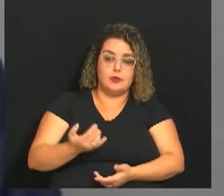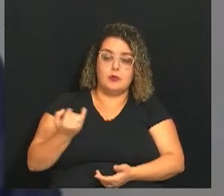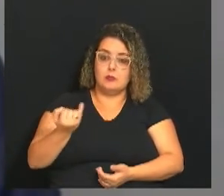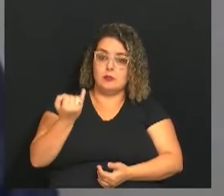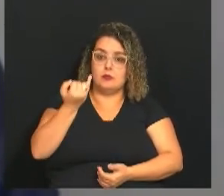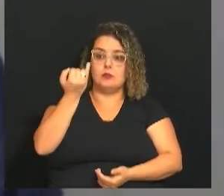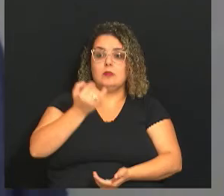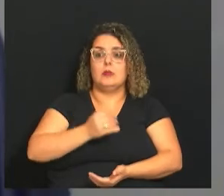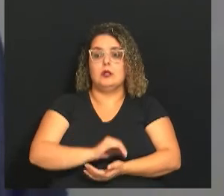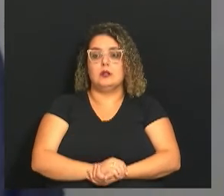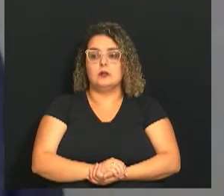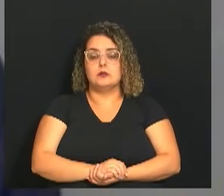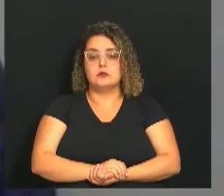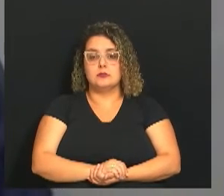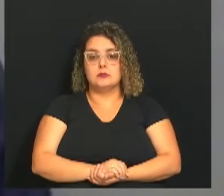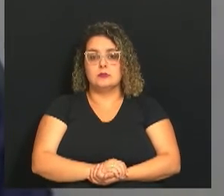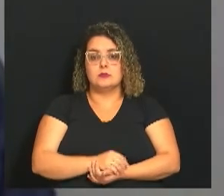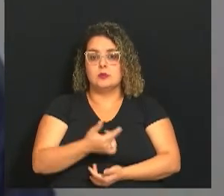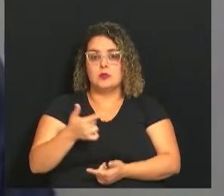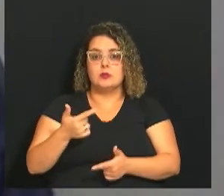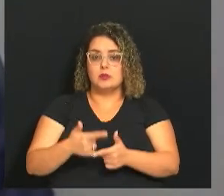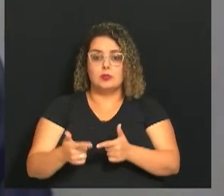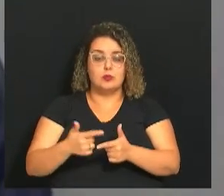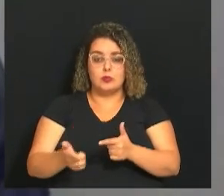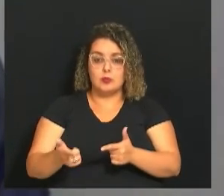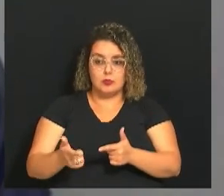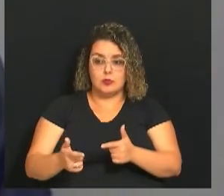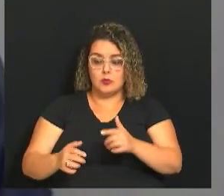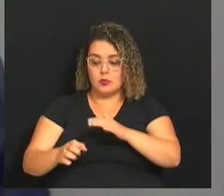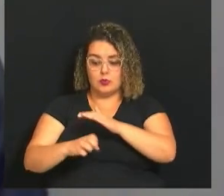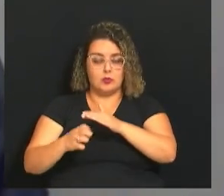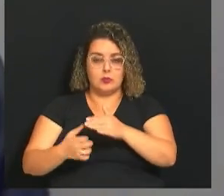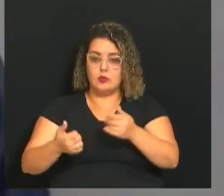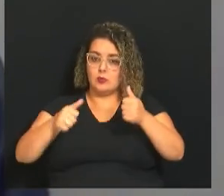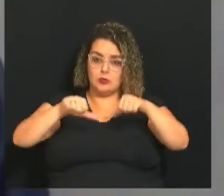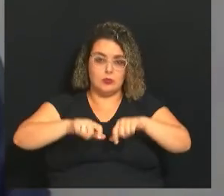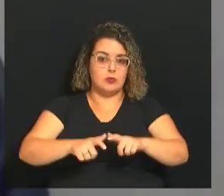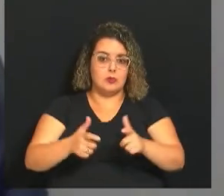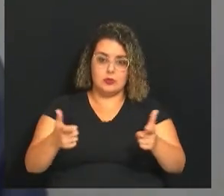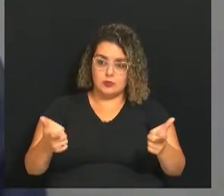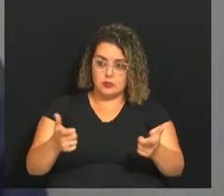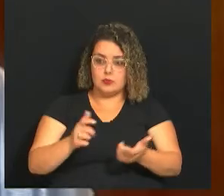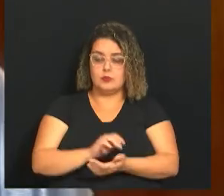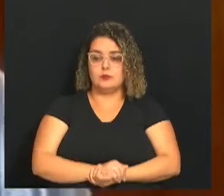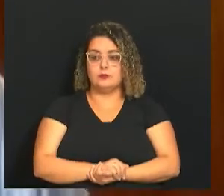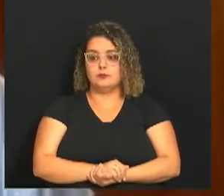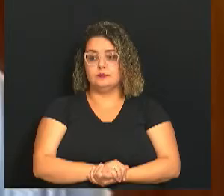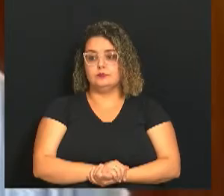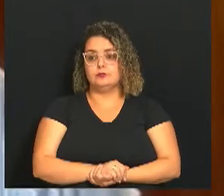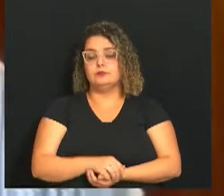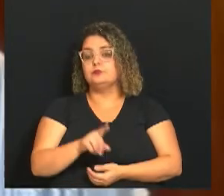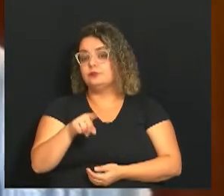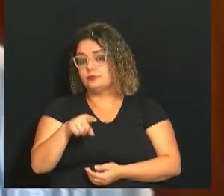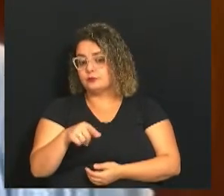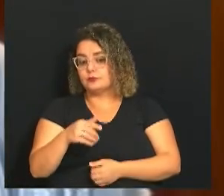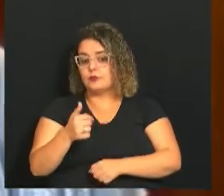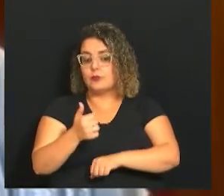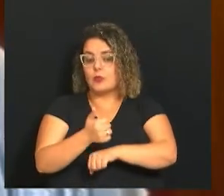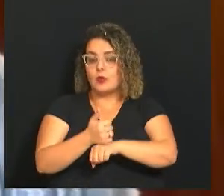antes, não teria a lesão e o empregador também não teria esse prejuízo tão grande. A questão também de profissionais,